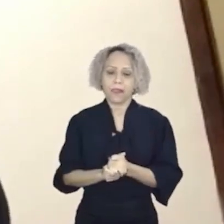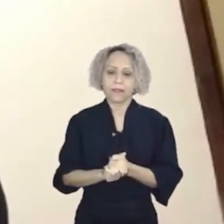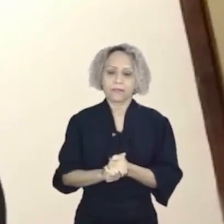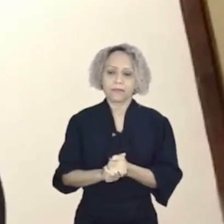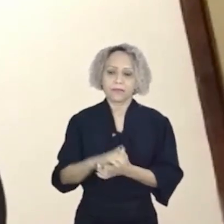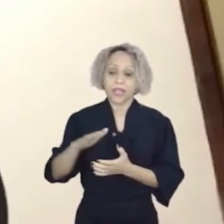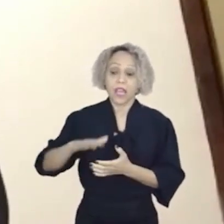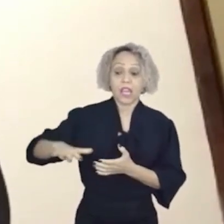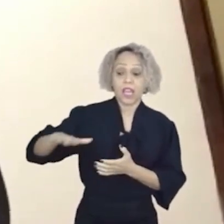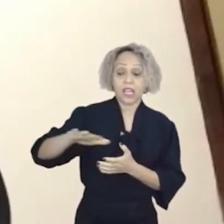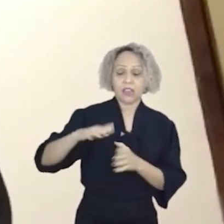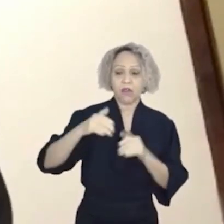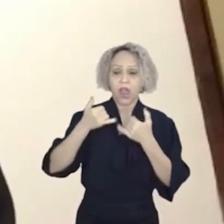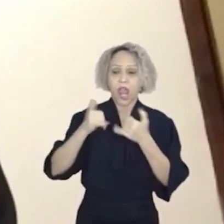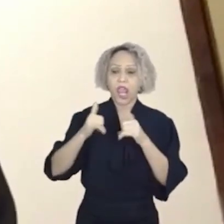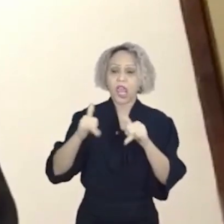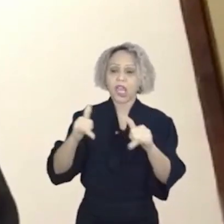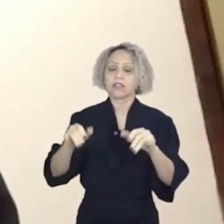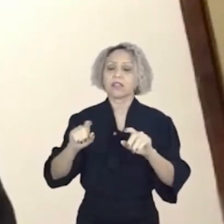setor energético.